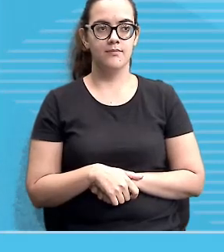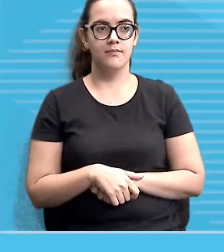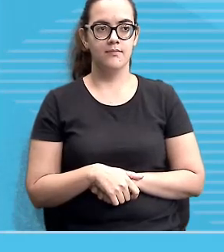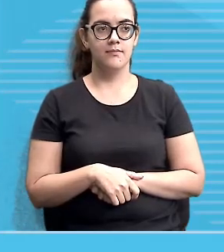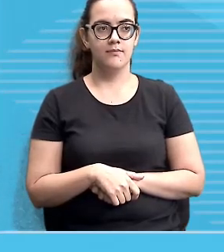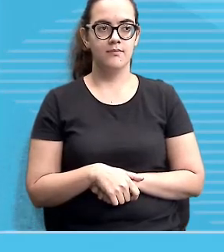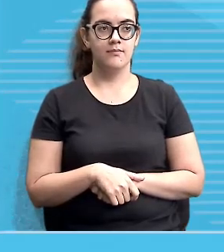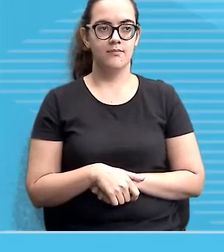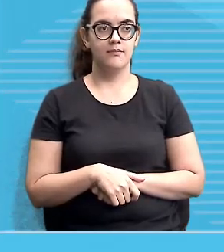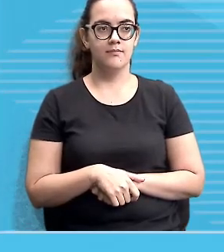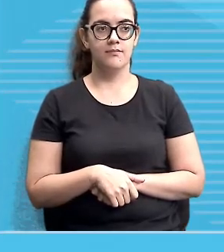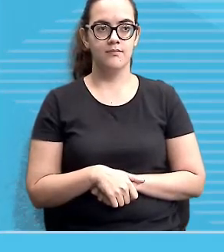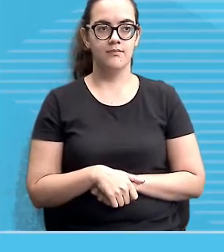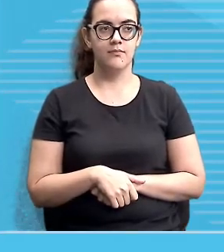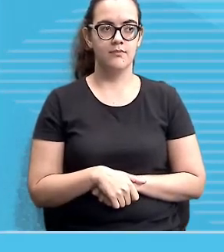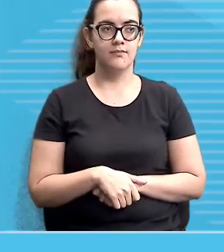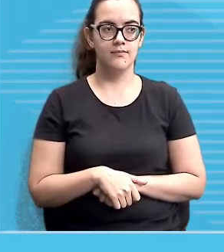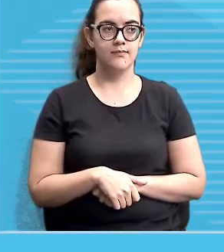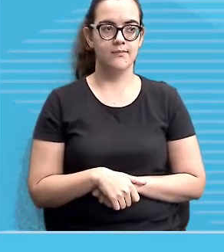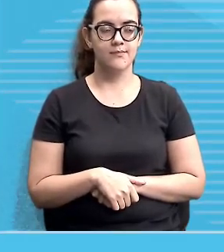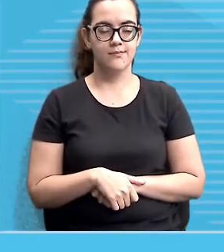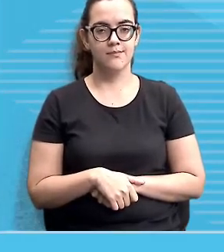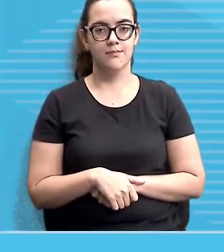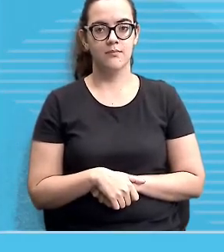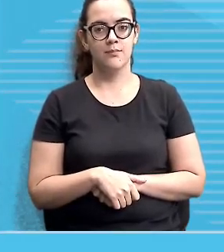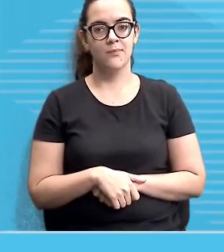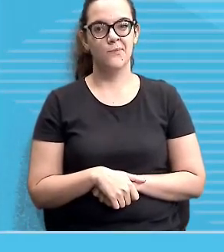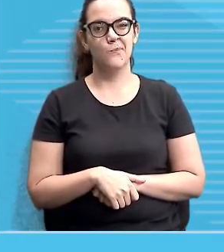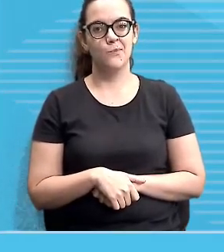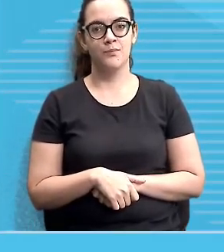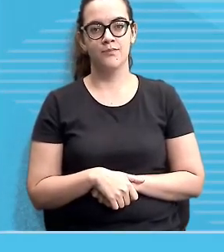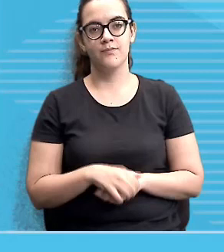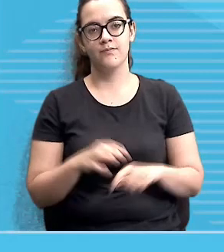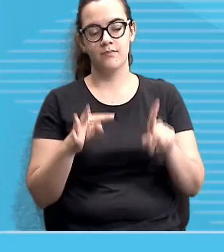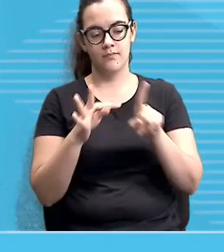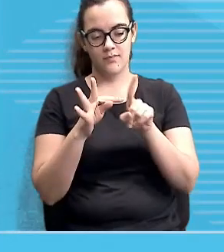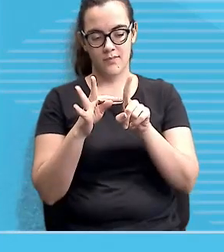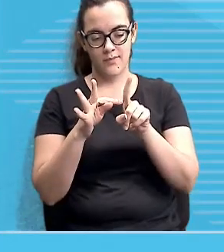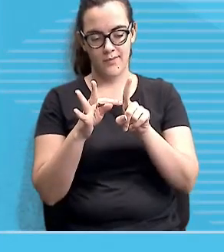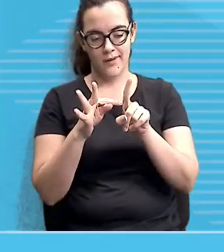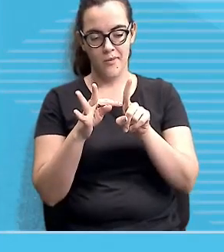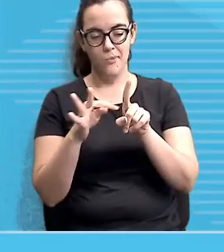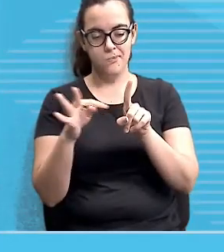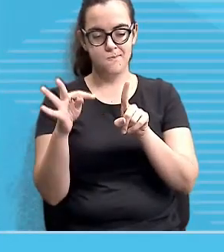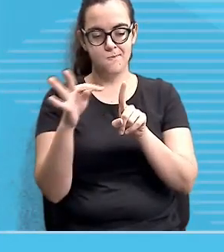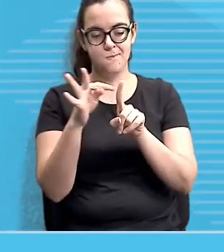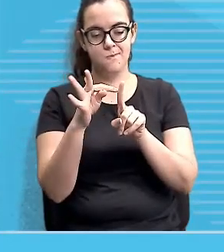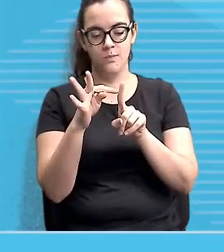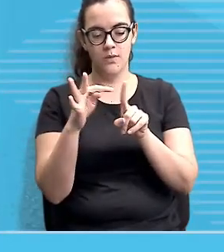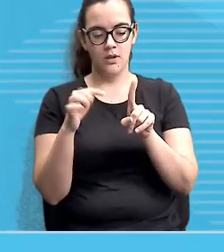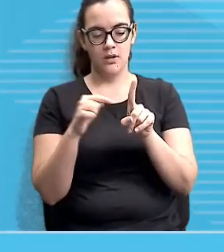50 né olha só O seu tinha 50reais